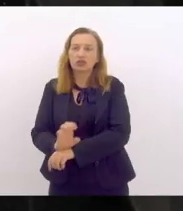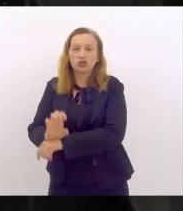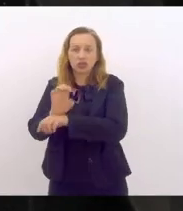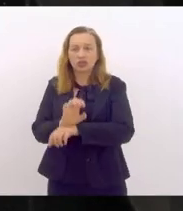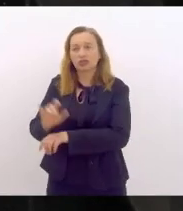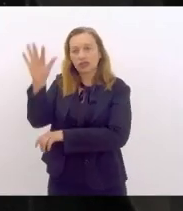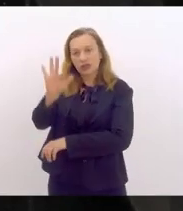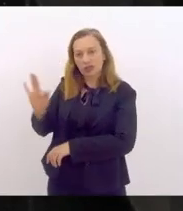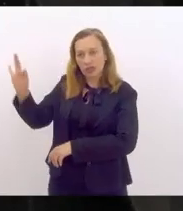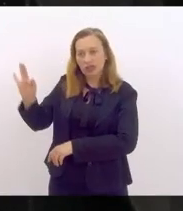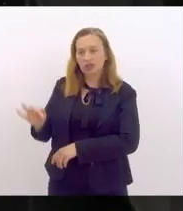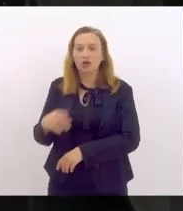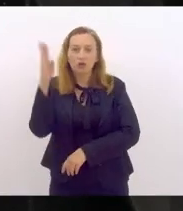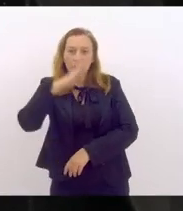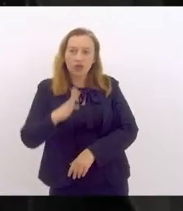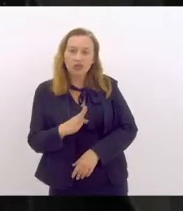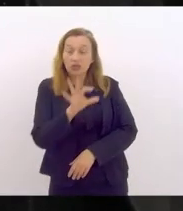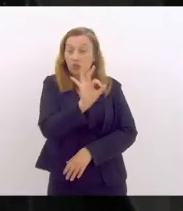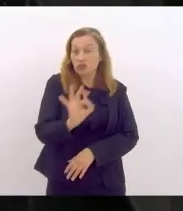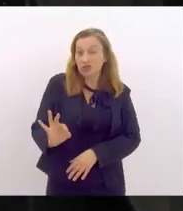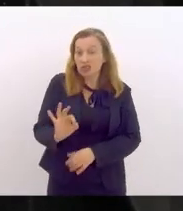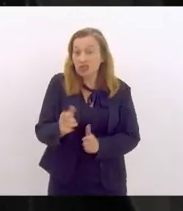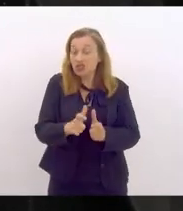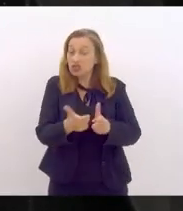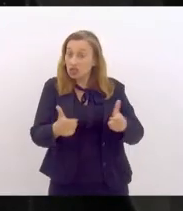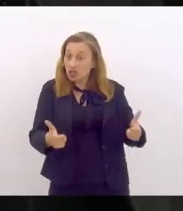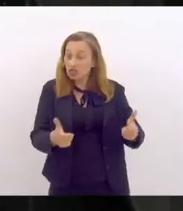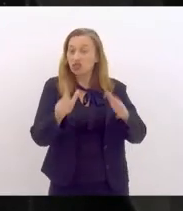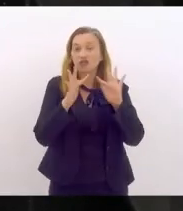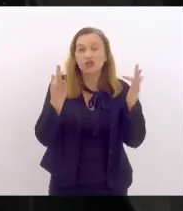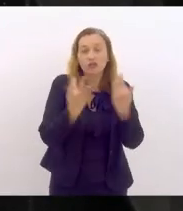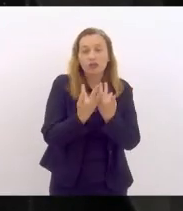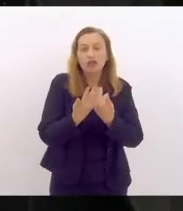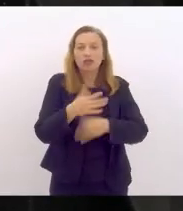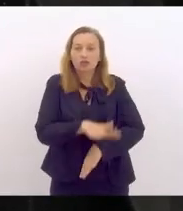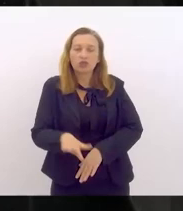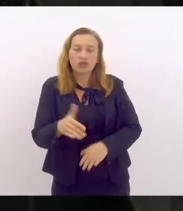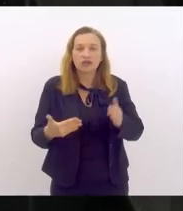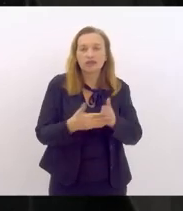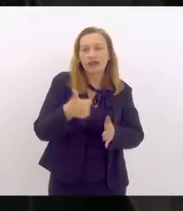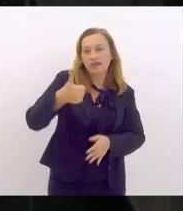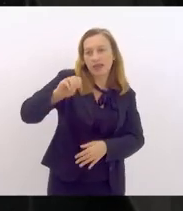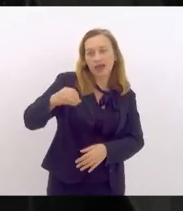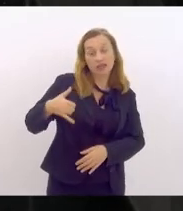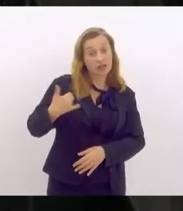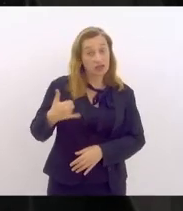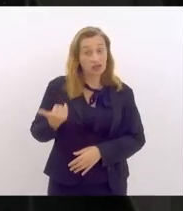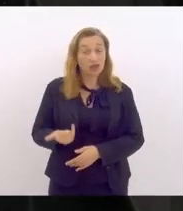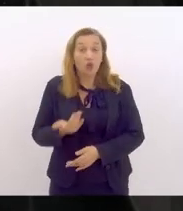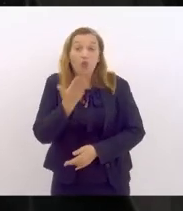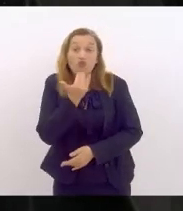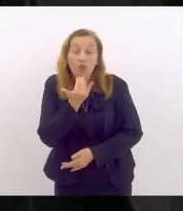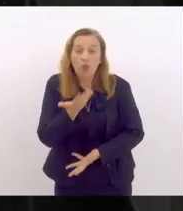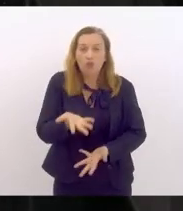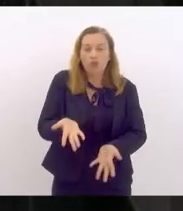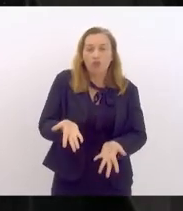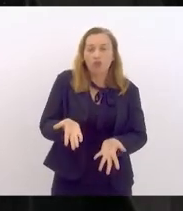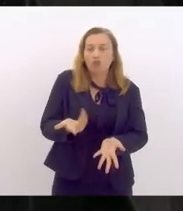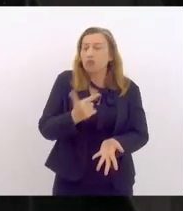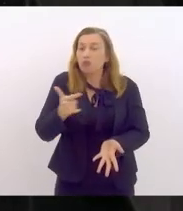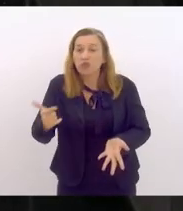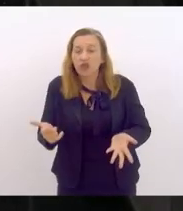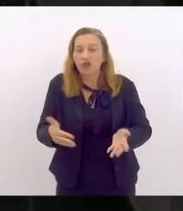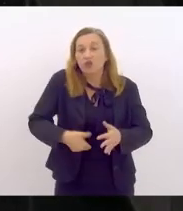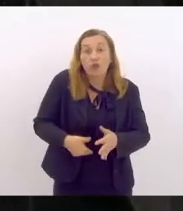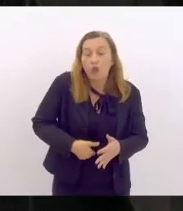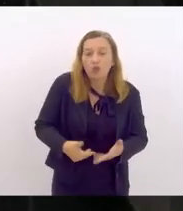o Brasil tem percentuais altíssimos de famílias com crianças até 10 anos em situação de fome eu tenho aqui alguns